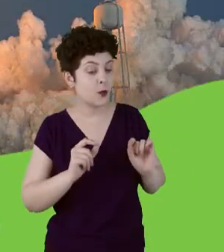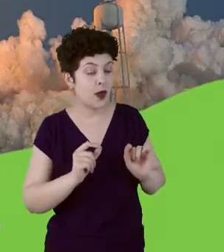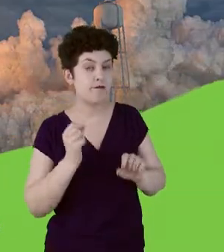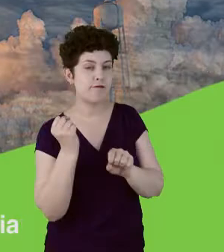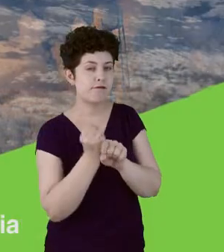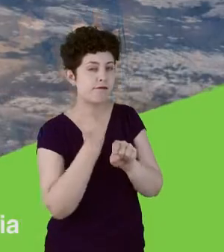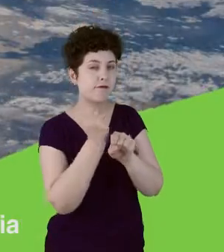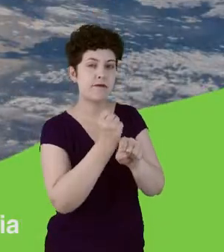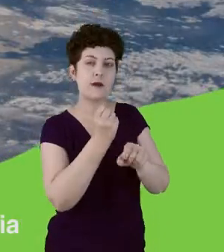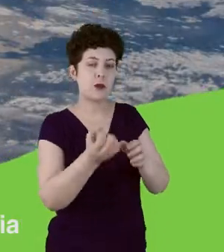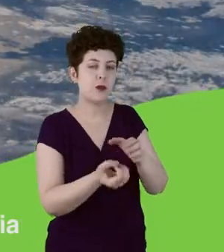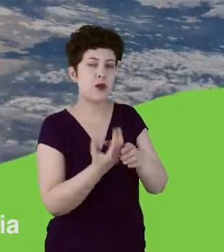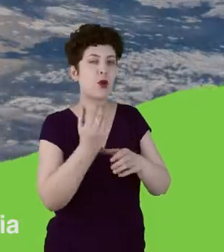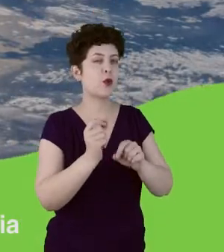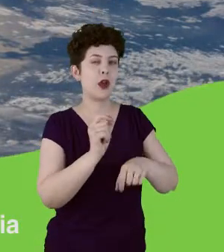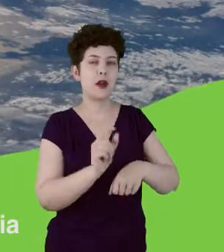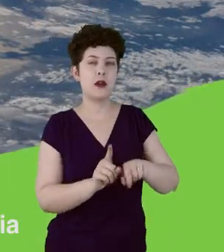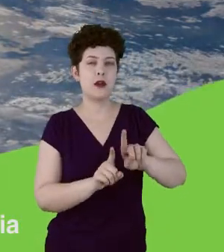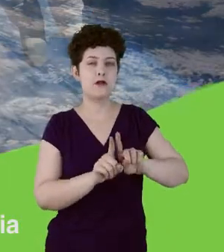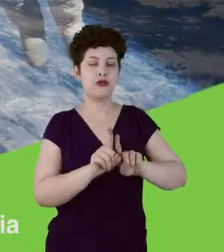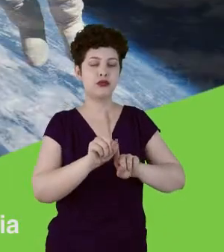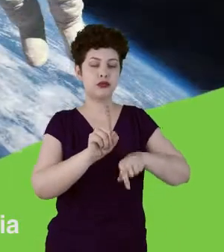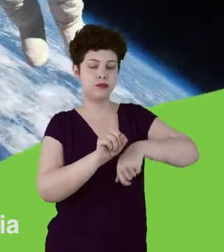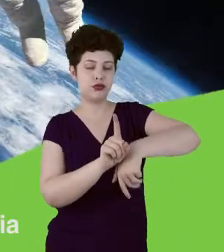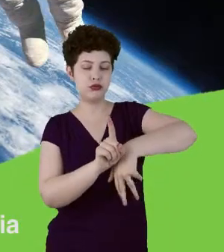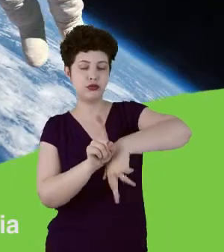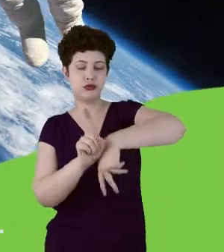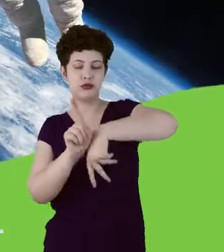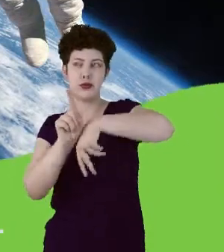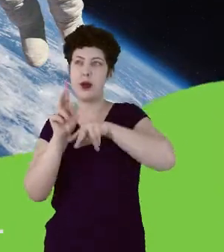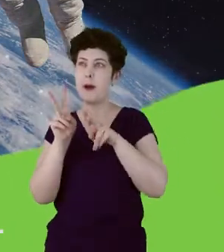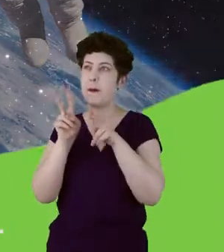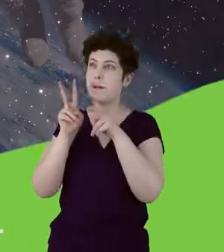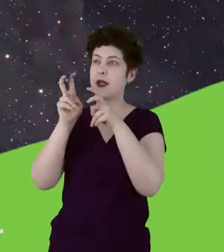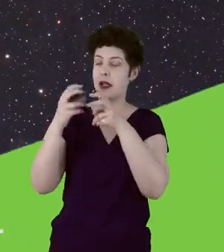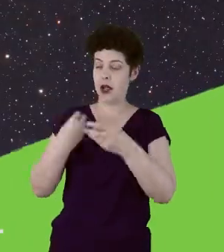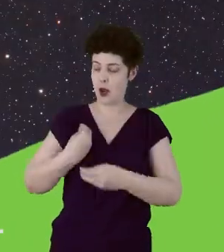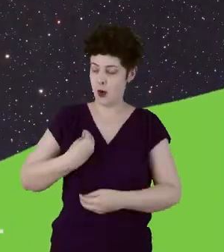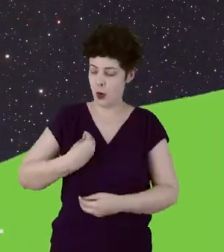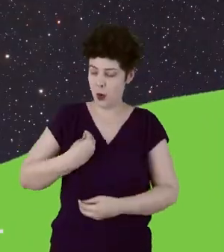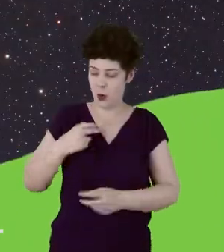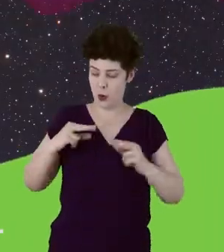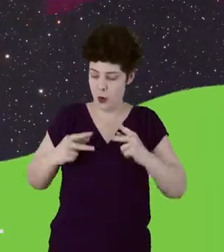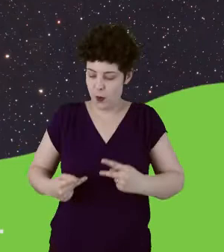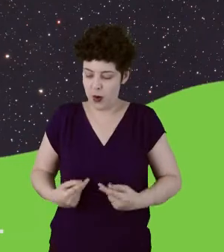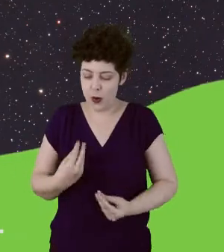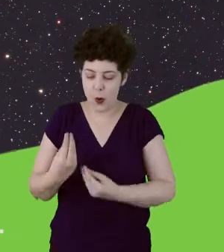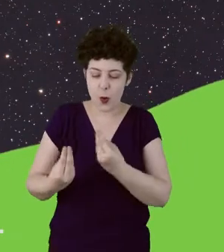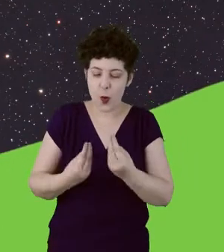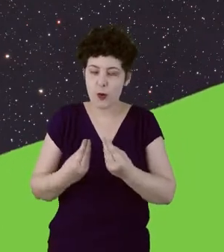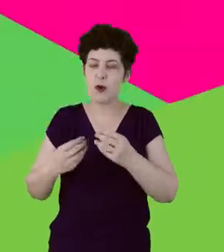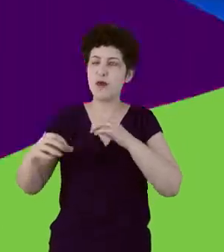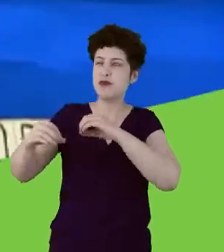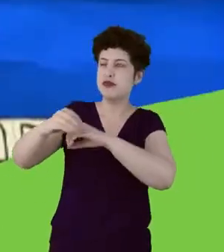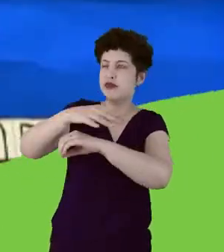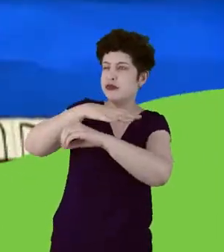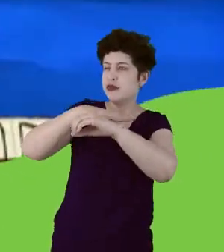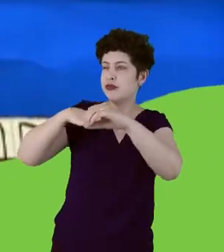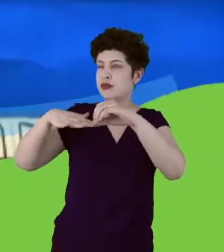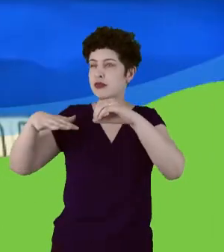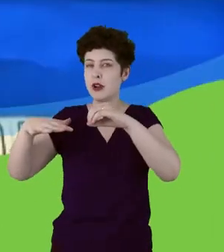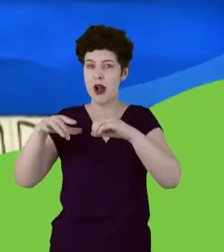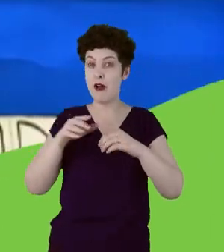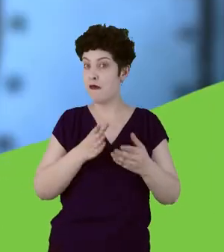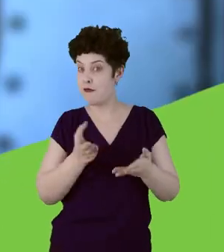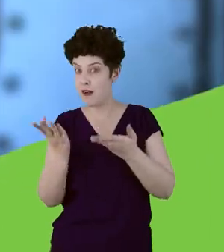construir uma nave para identificar as dificuldades de sobrevivência do ser humano em qualquer lugar do universo. Vamos explorar